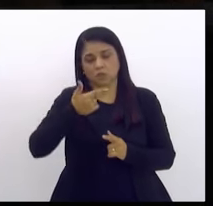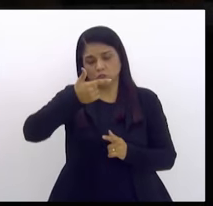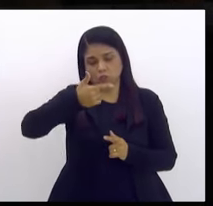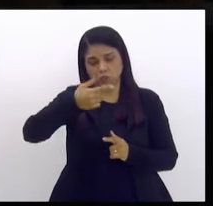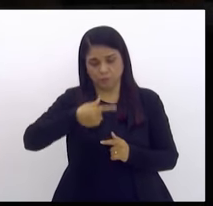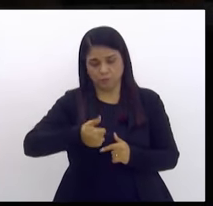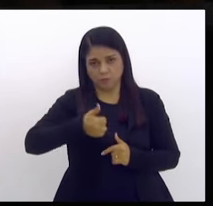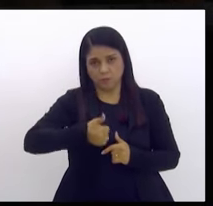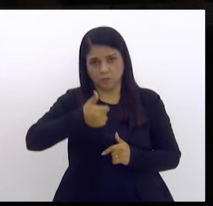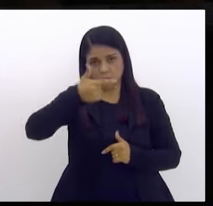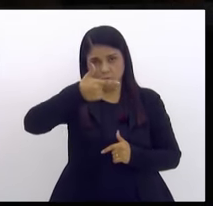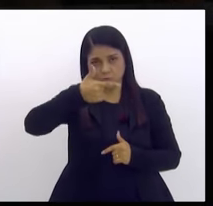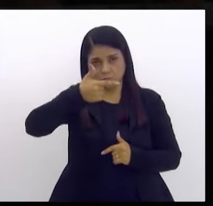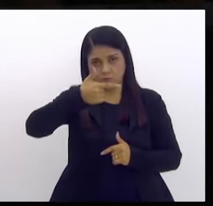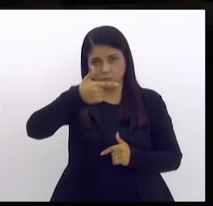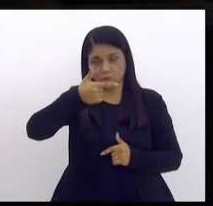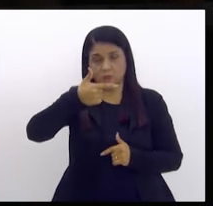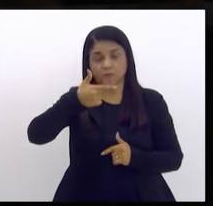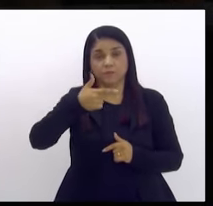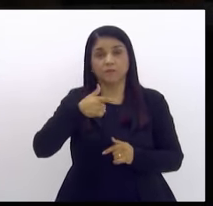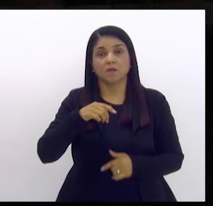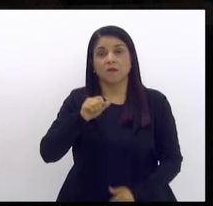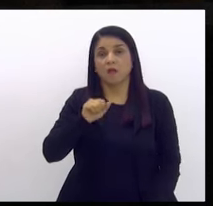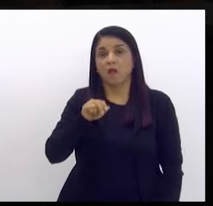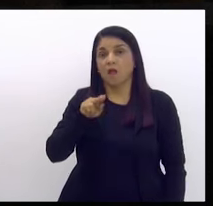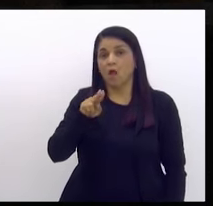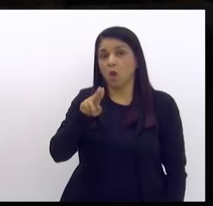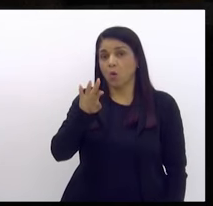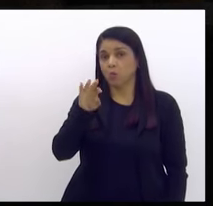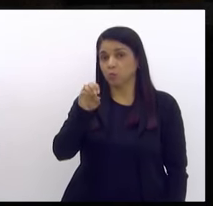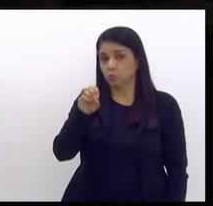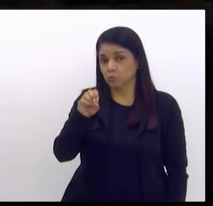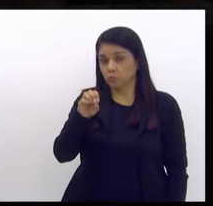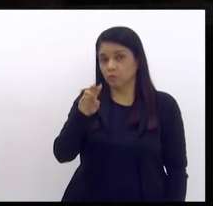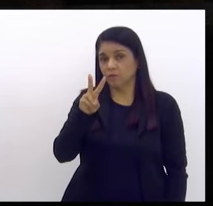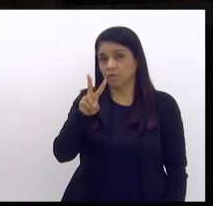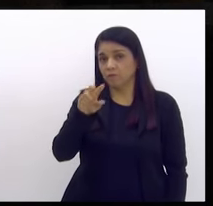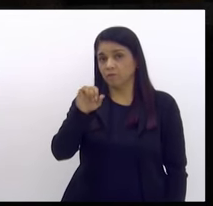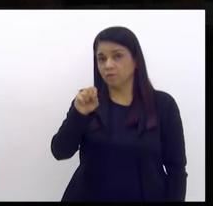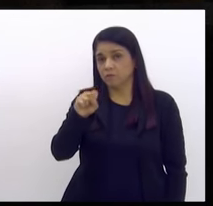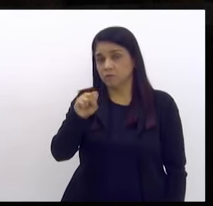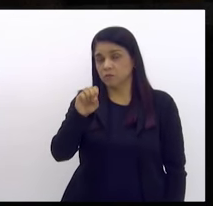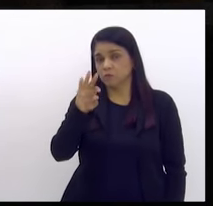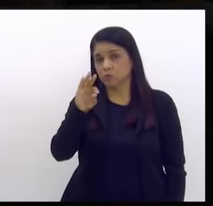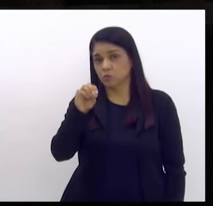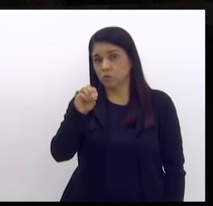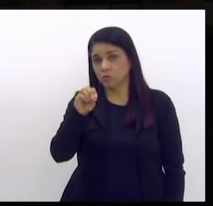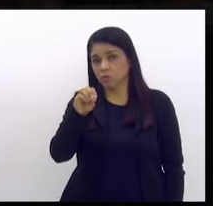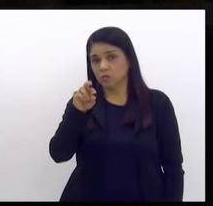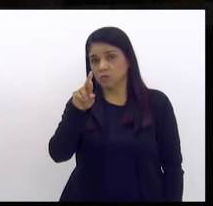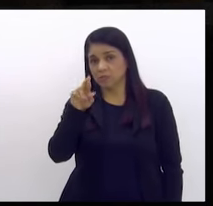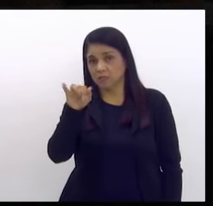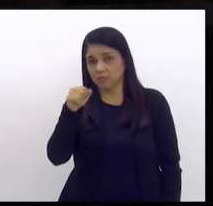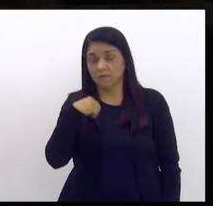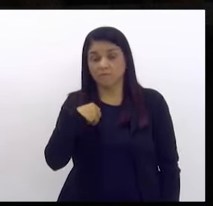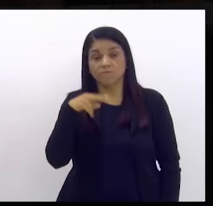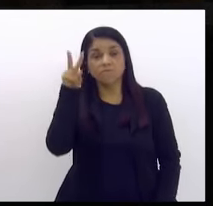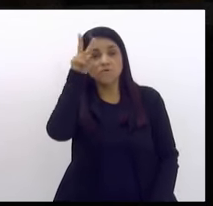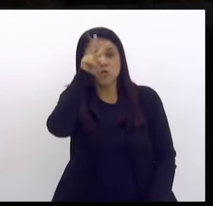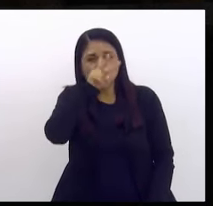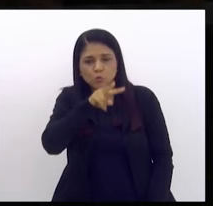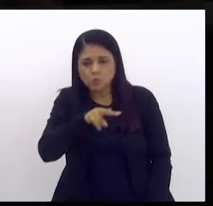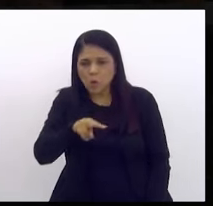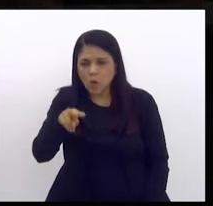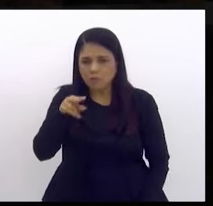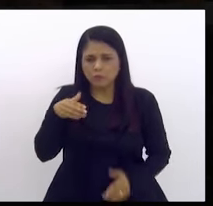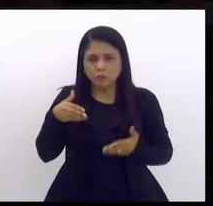primeiro laudo de auto-vistoria, como diz a auto-vistoria, nós vamos fazer uma vistoria visual. Aí eu chego